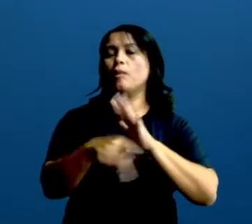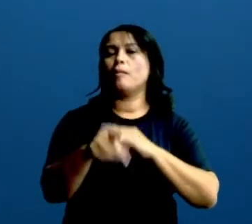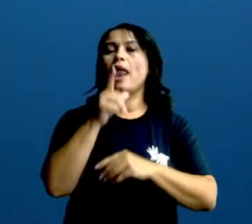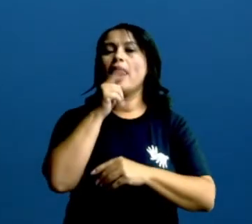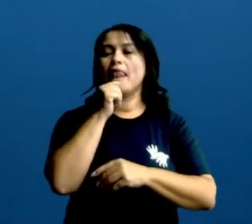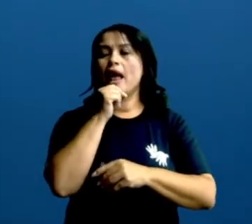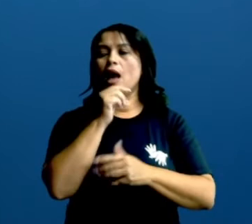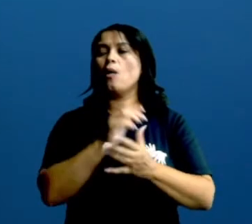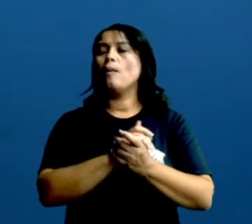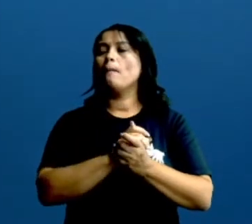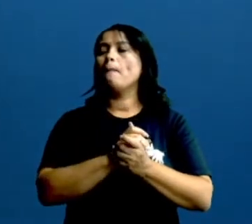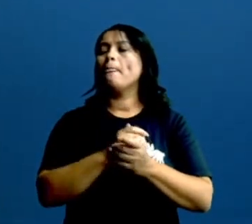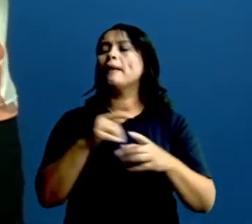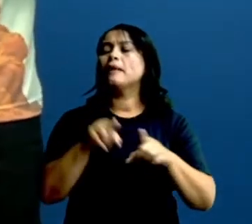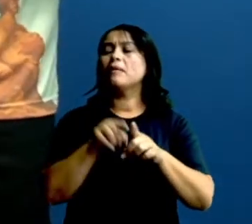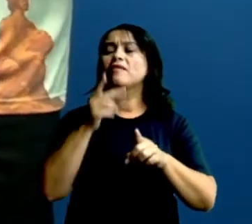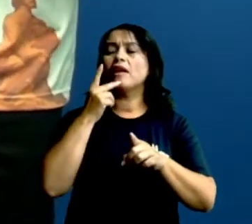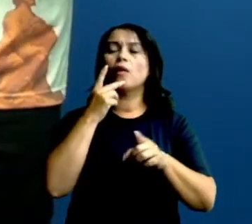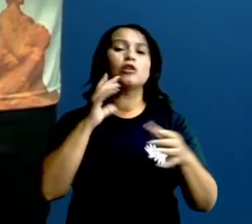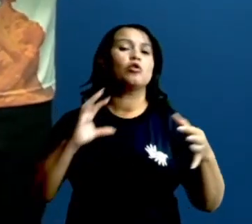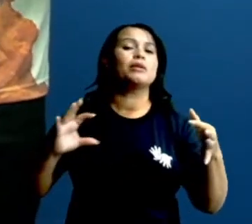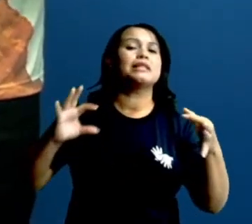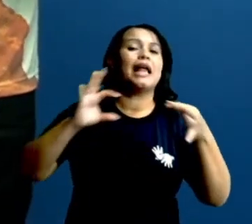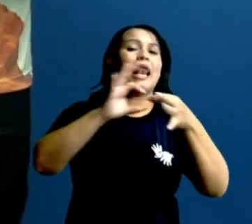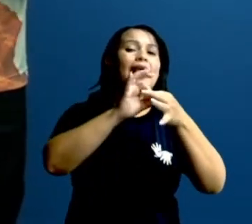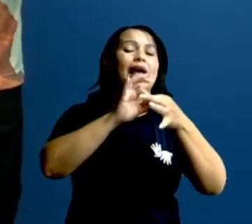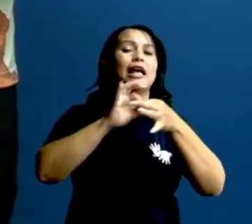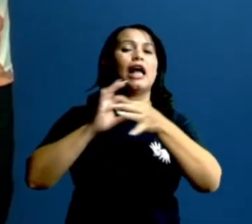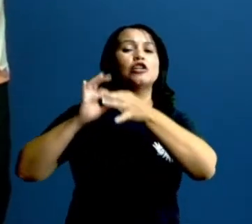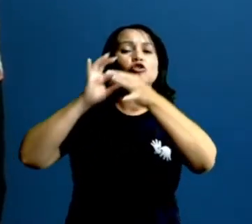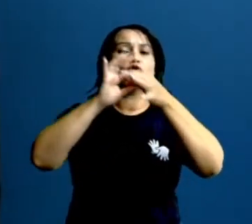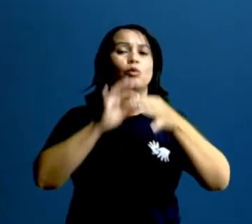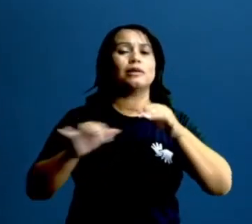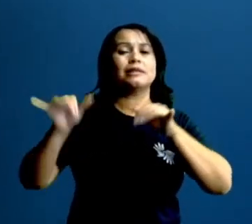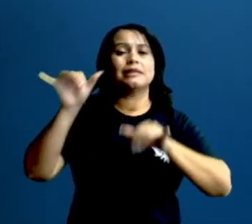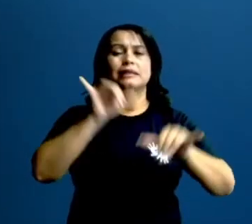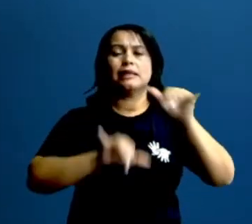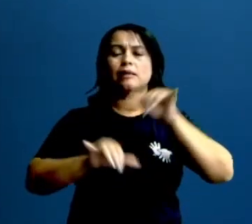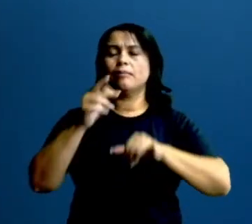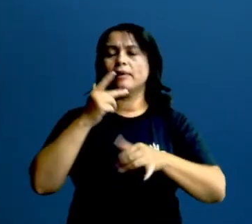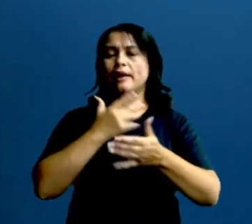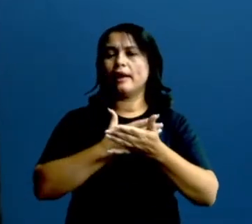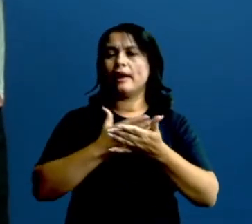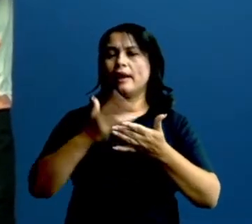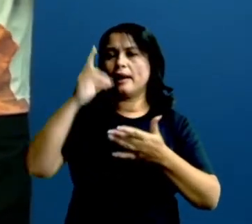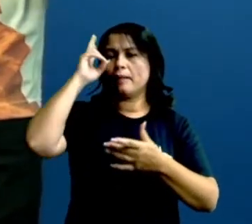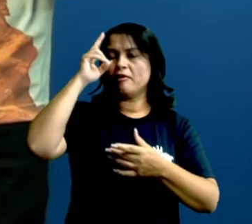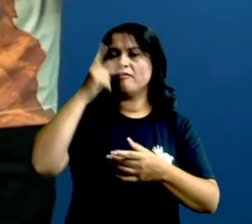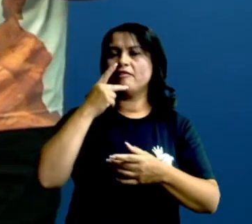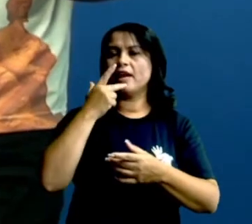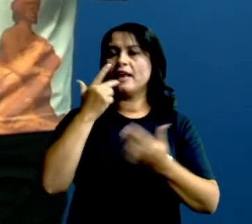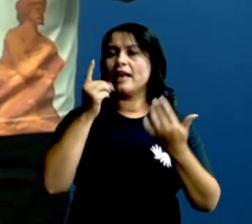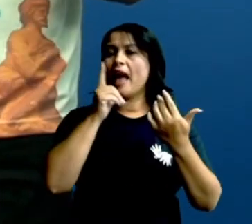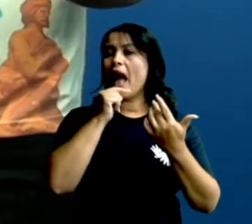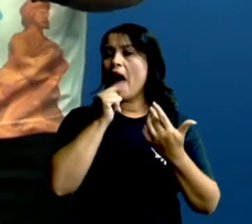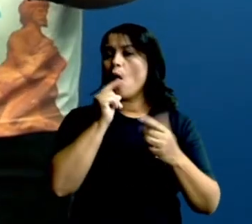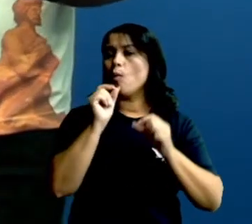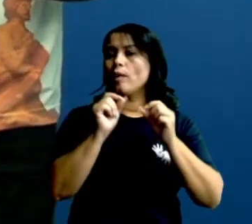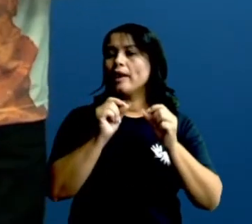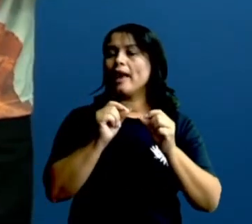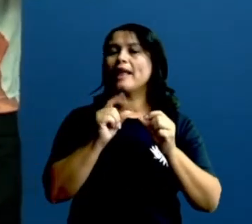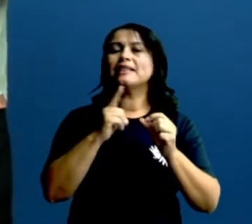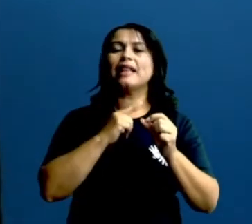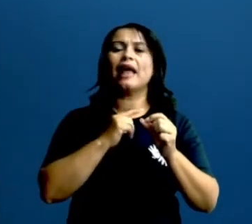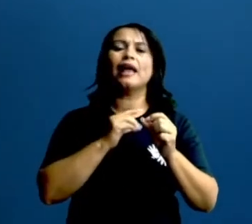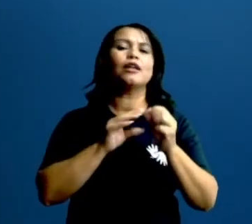certo? E agora falando sobre as ligações químicas, porque lembra que eu falei para vocês no início da nossa aula que a molécula